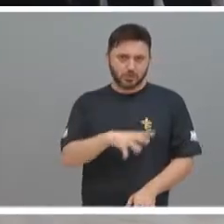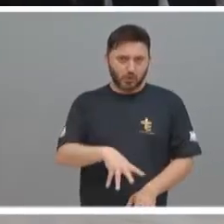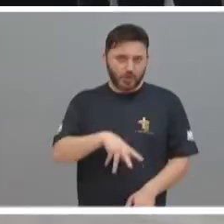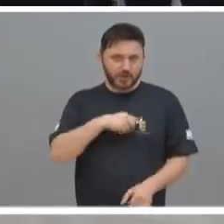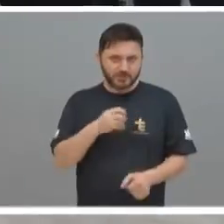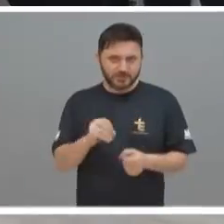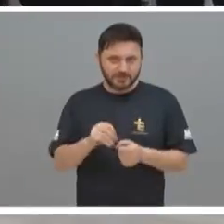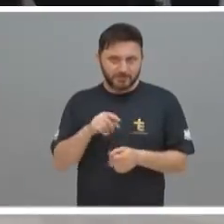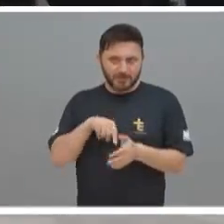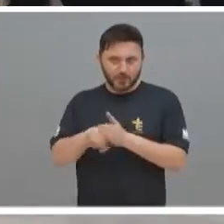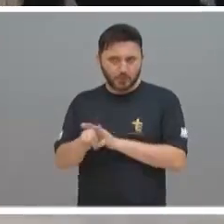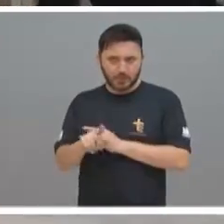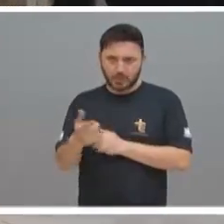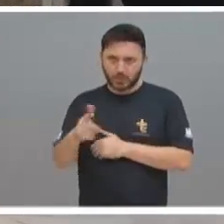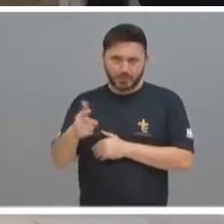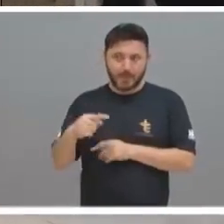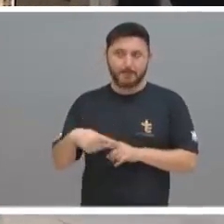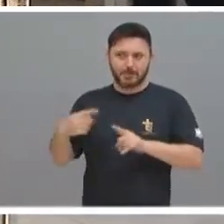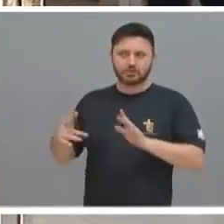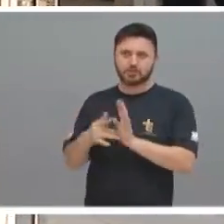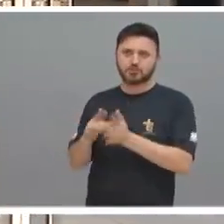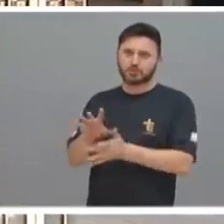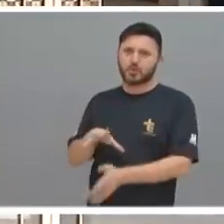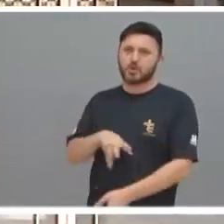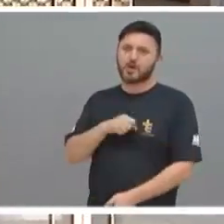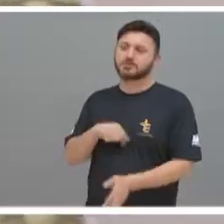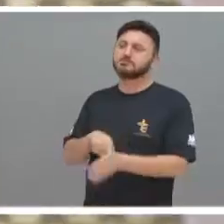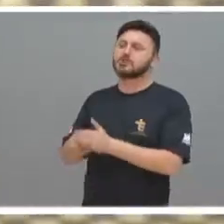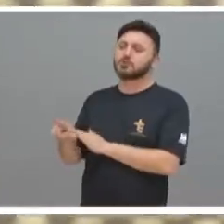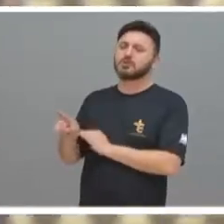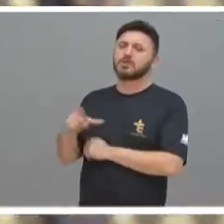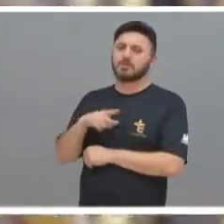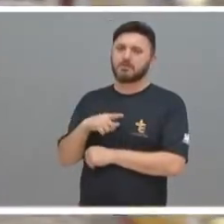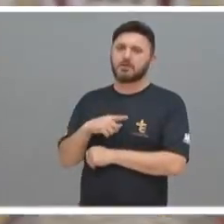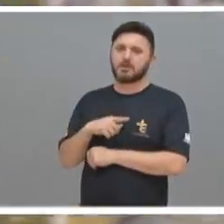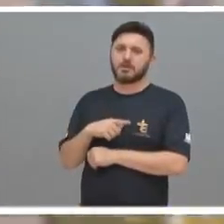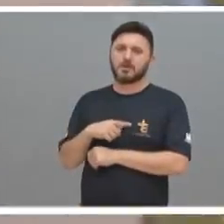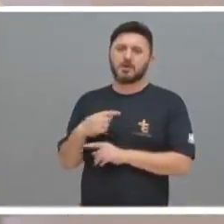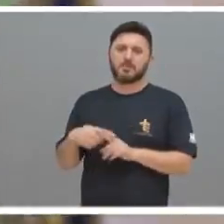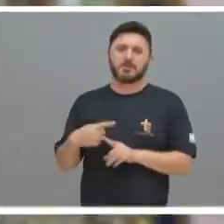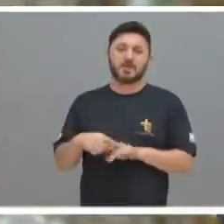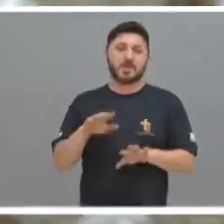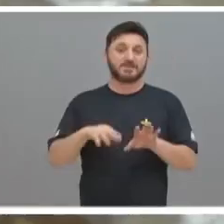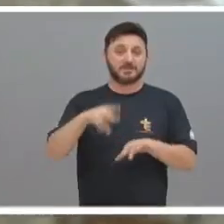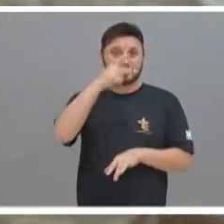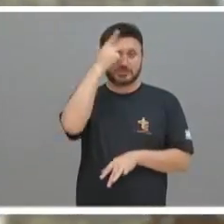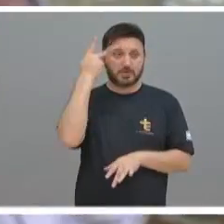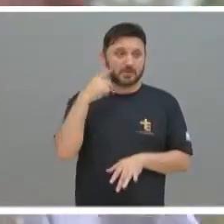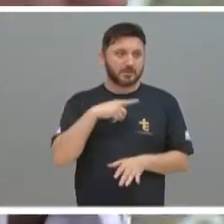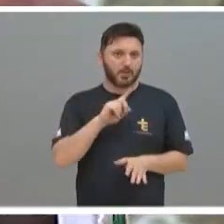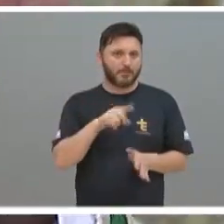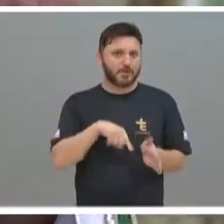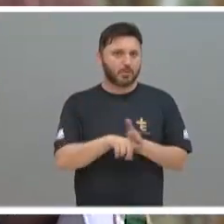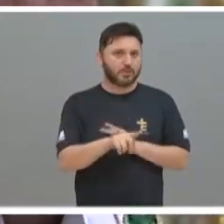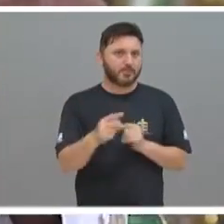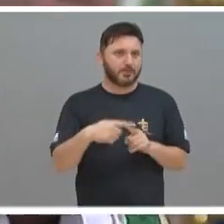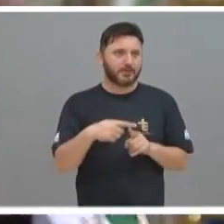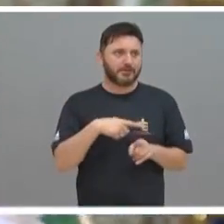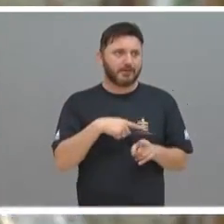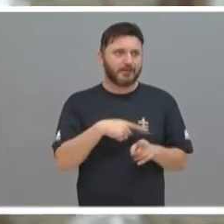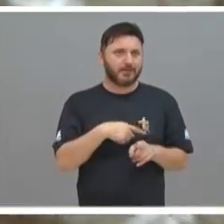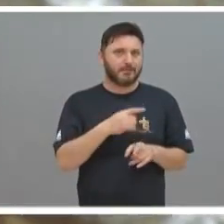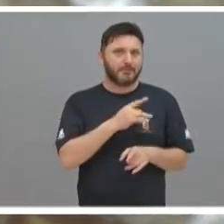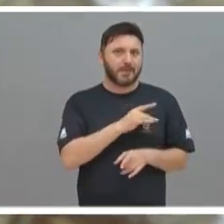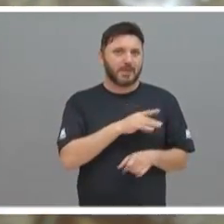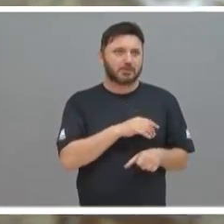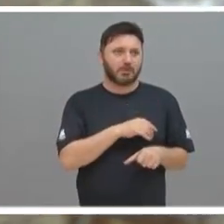Só faz quem tem muita segurança, muita firmeza, que sabe lidar com a crítica. Não para os bajuladores,